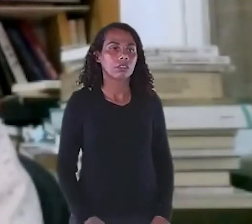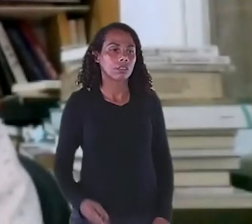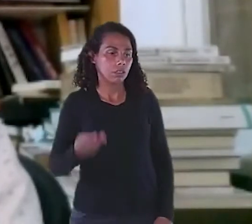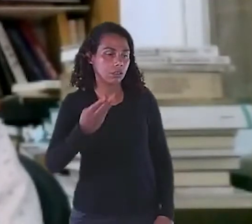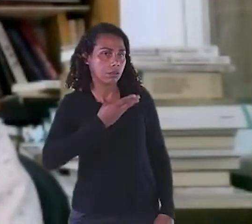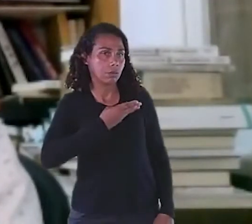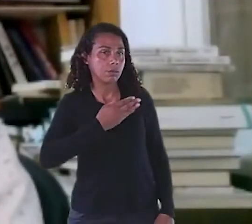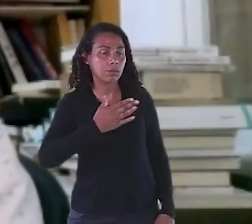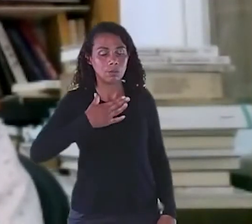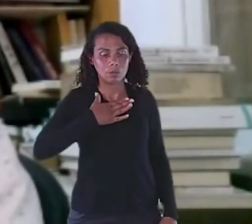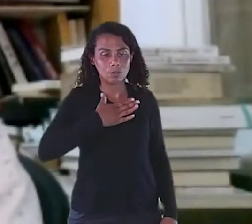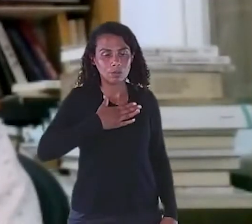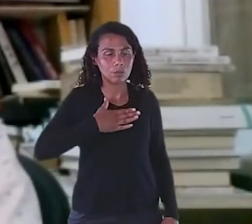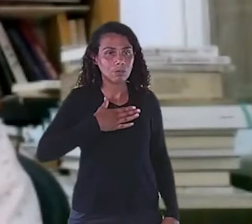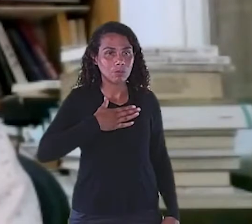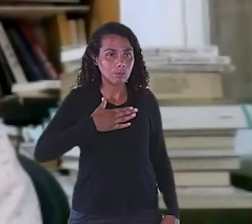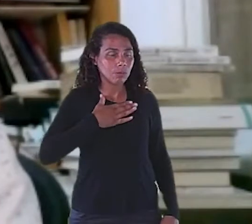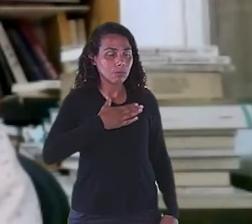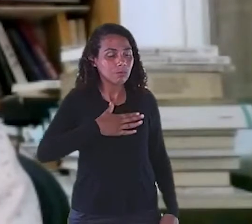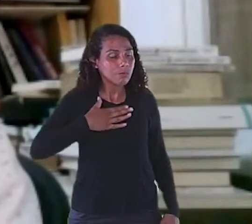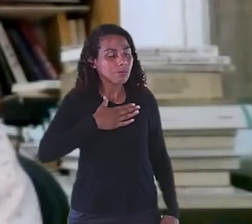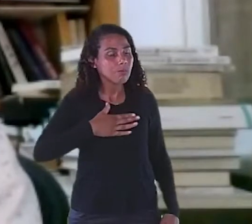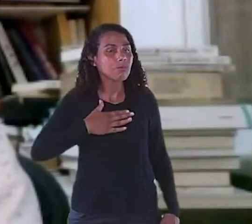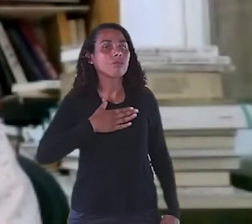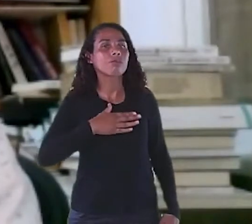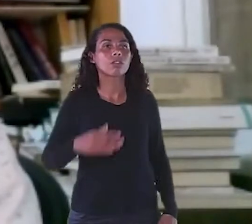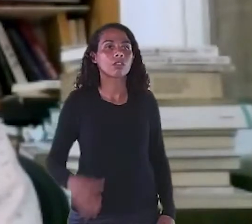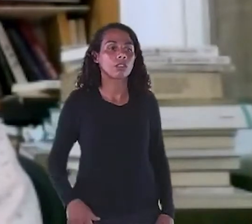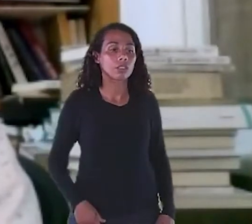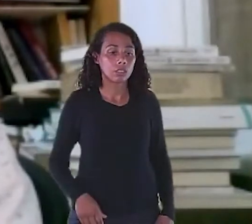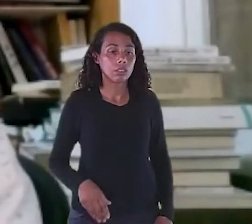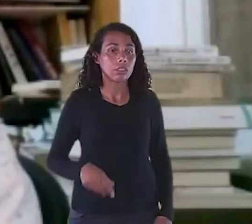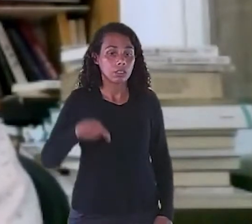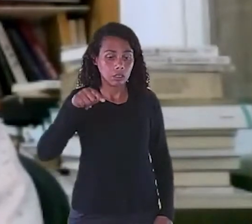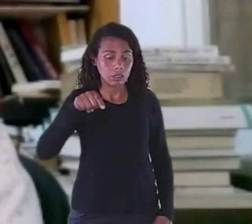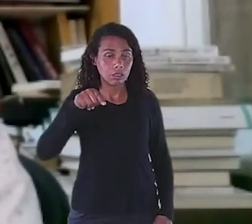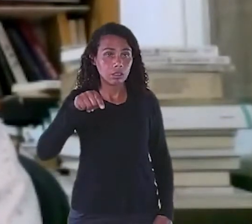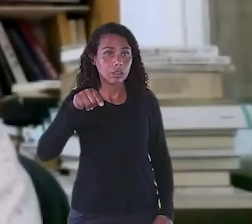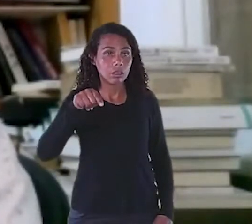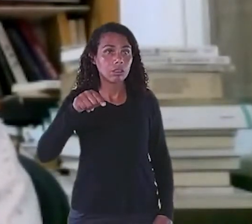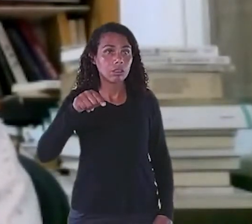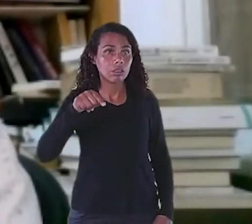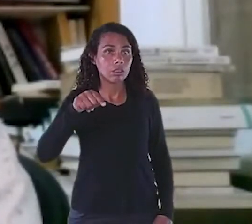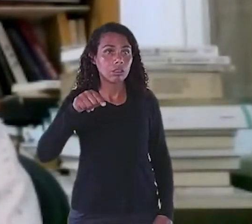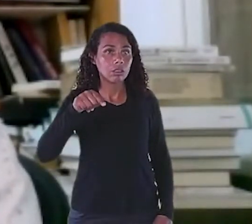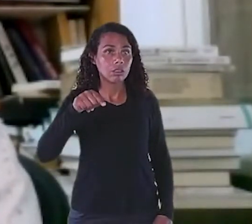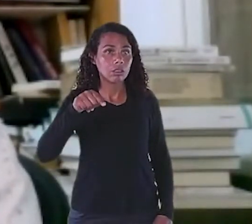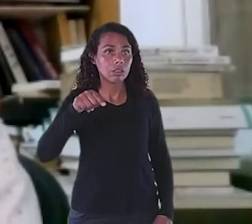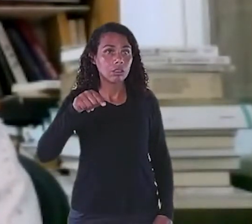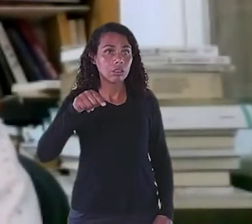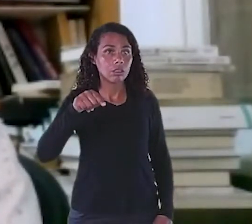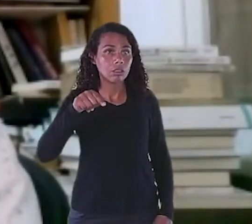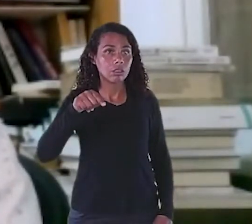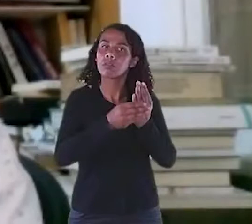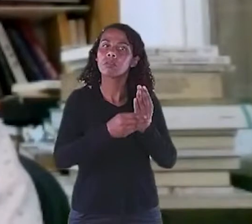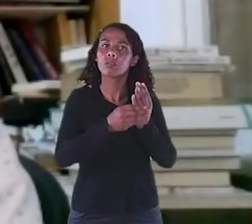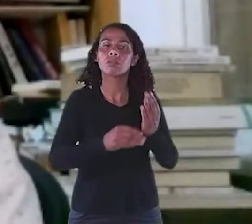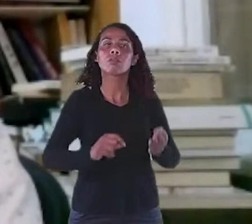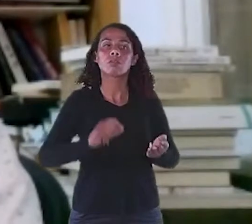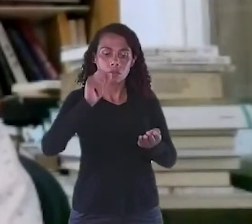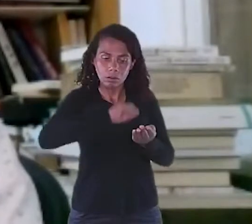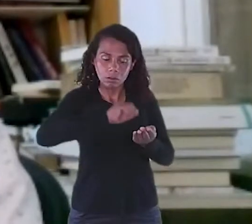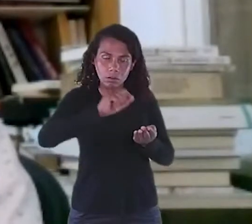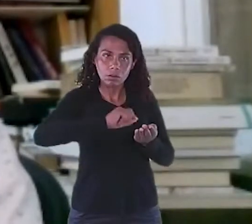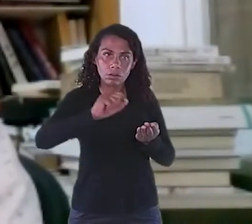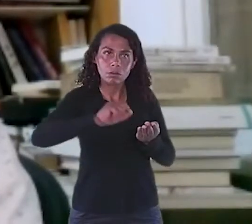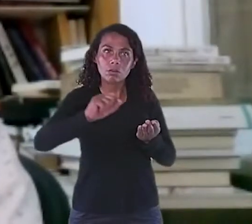ser lido. Ele tem um livro chamado Ficha de Vitrola e Outros Contos, que esse Fichas de Vitrola